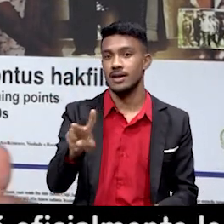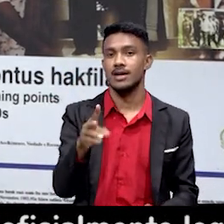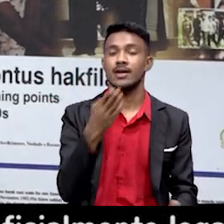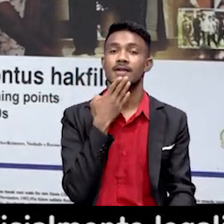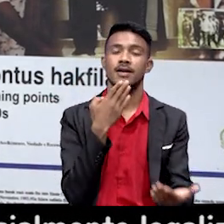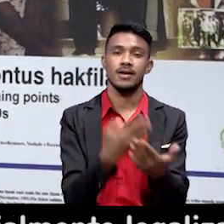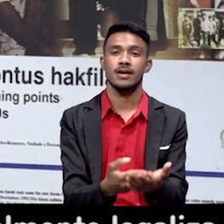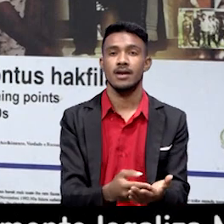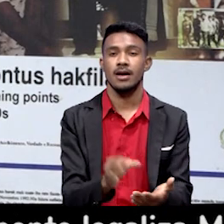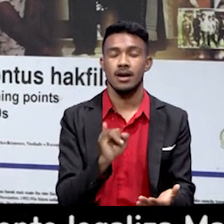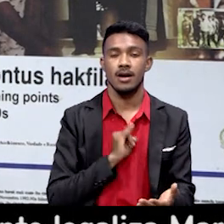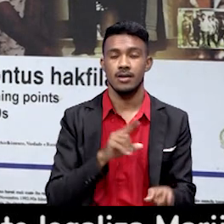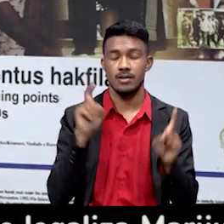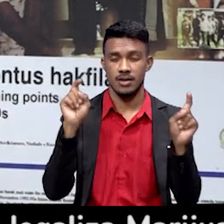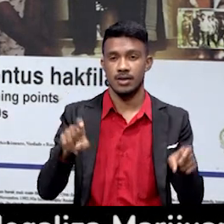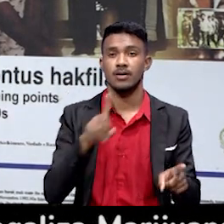não compreende.